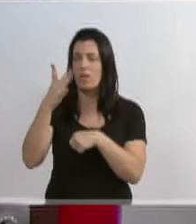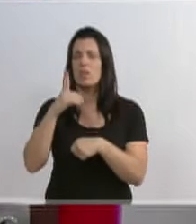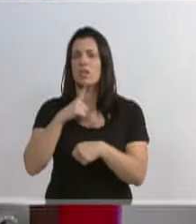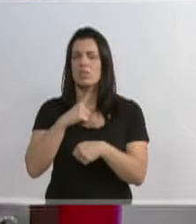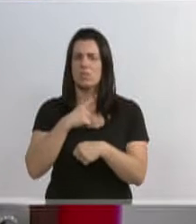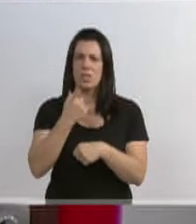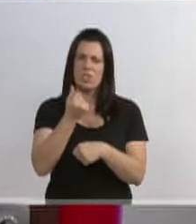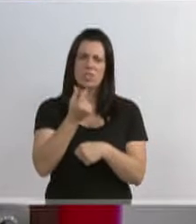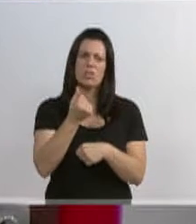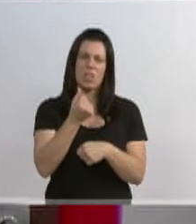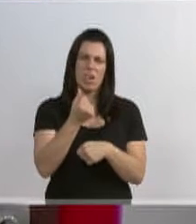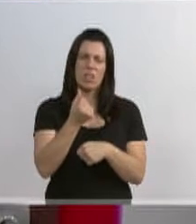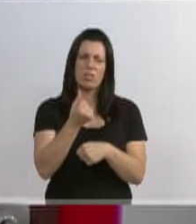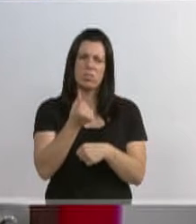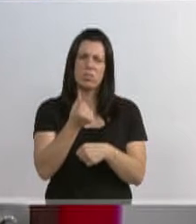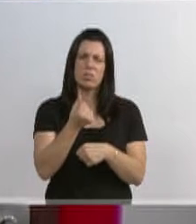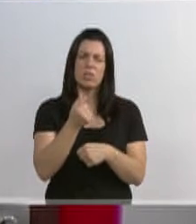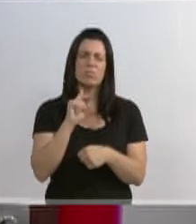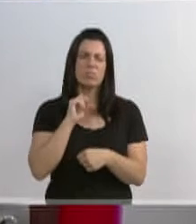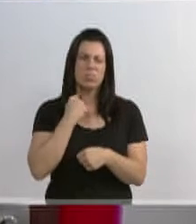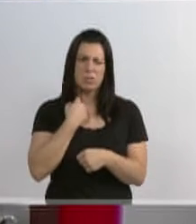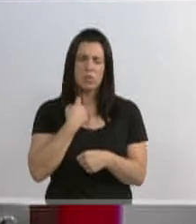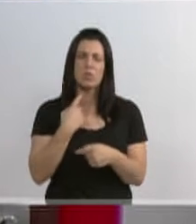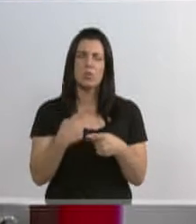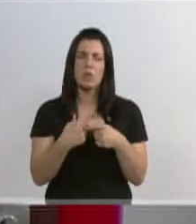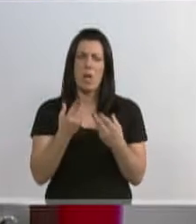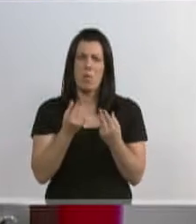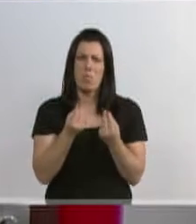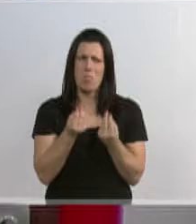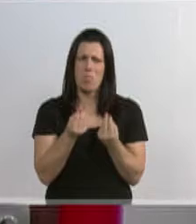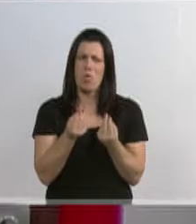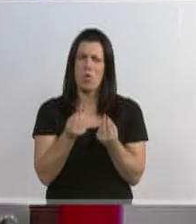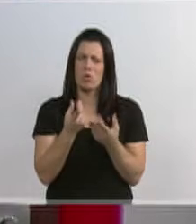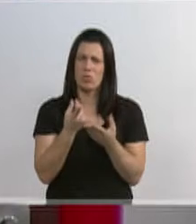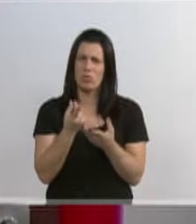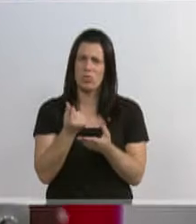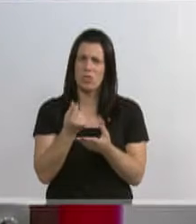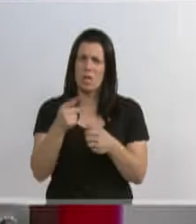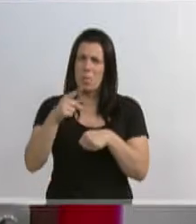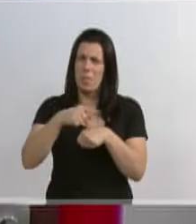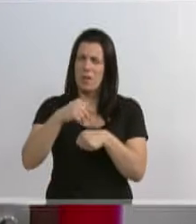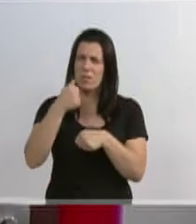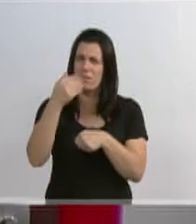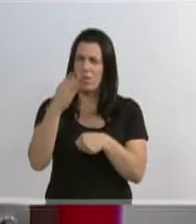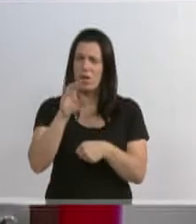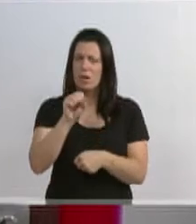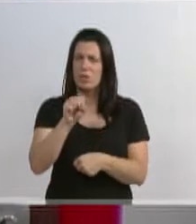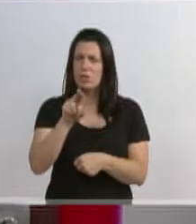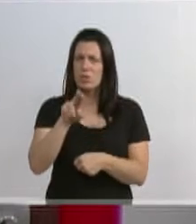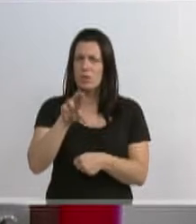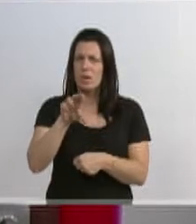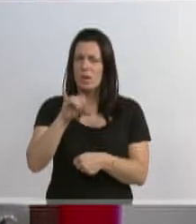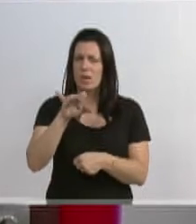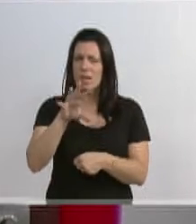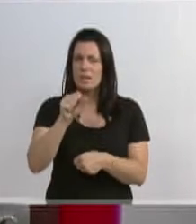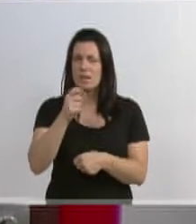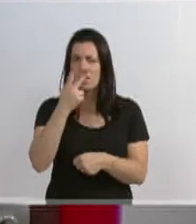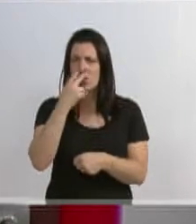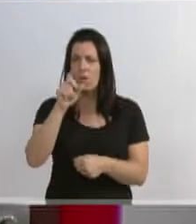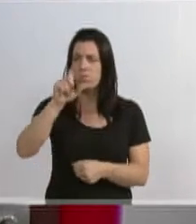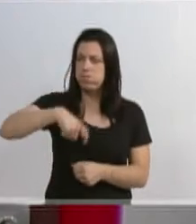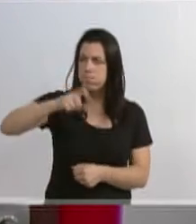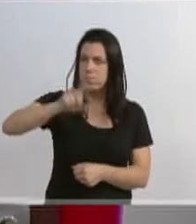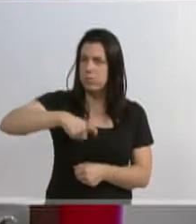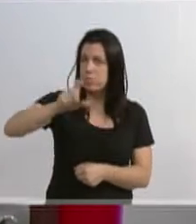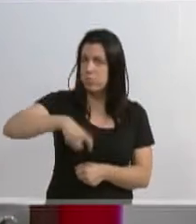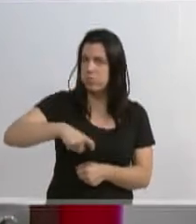origem a propina recebida pelo marido. Porque era muita grana na Suíça, gente. Era muita grana na Suíça. E o cartãozinho, zup, zup, zup, zup, zup,